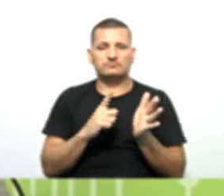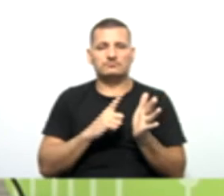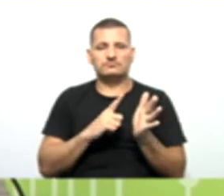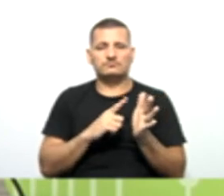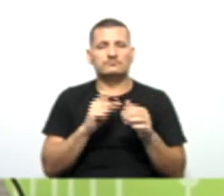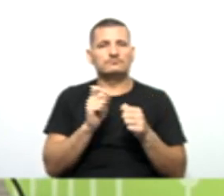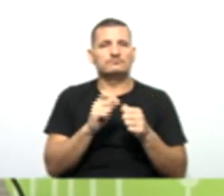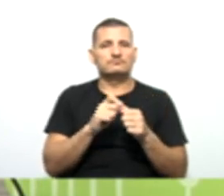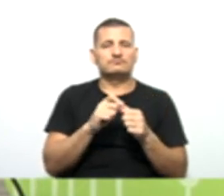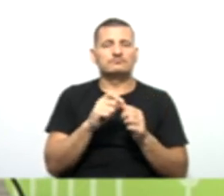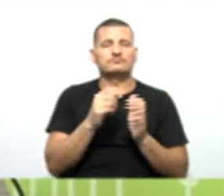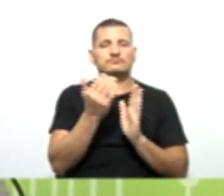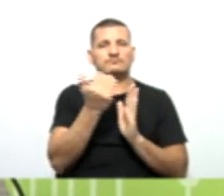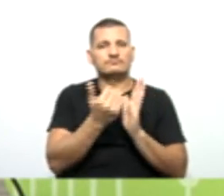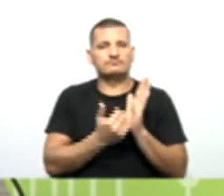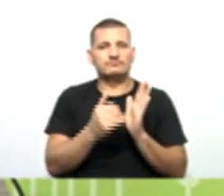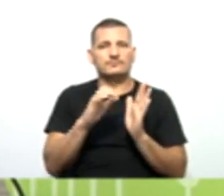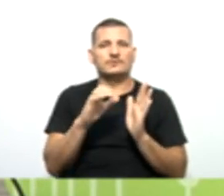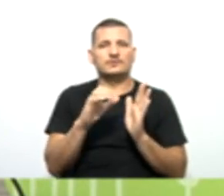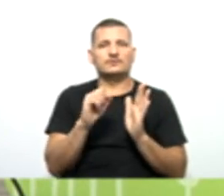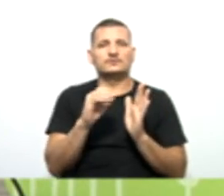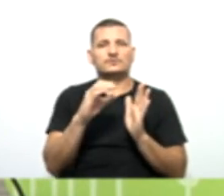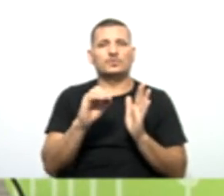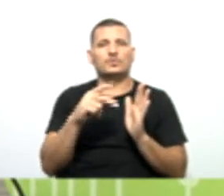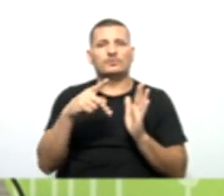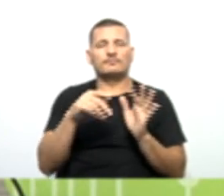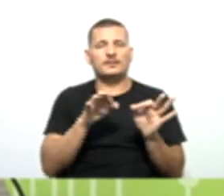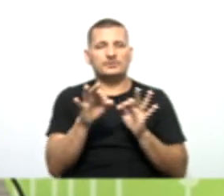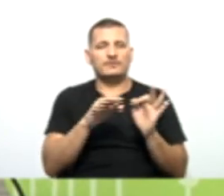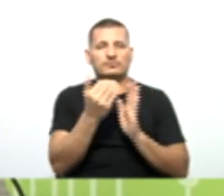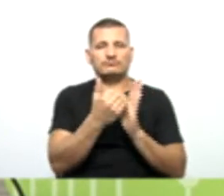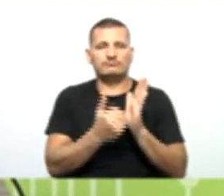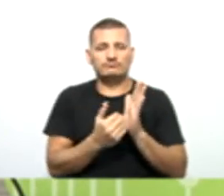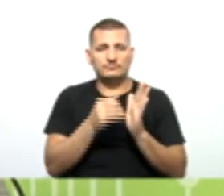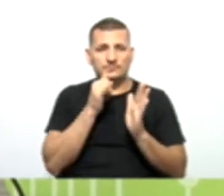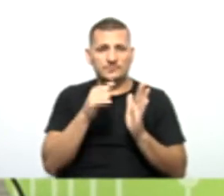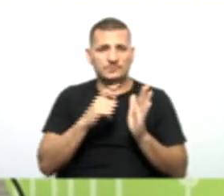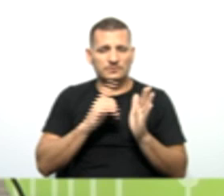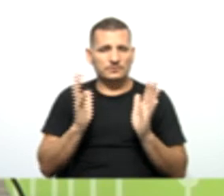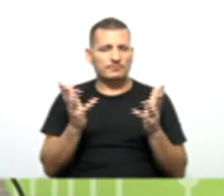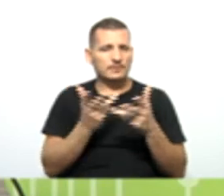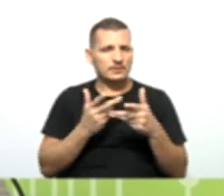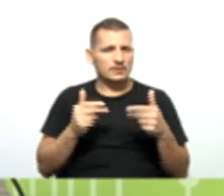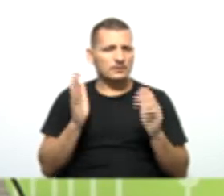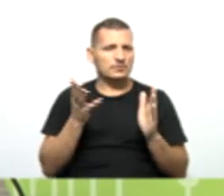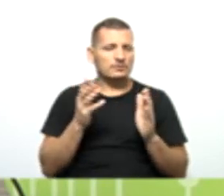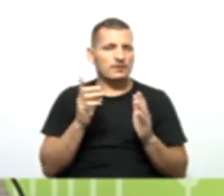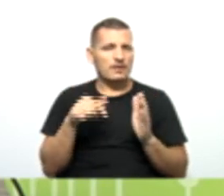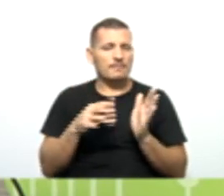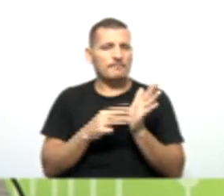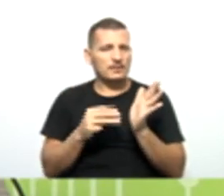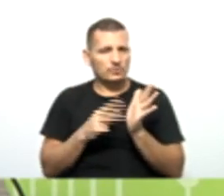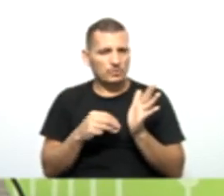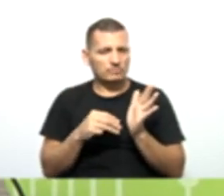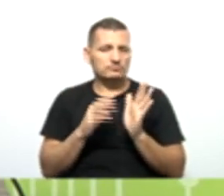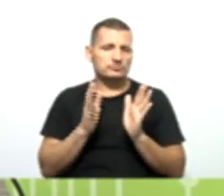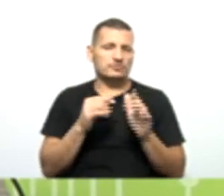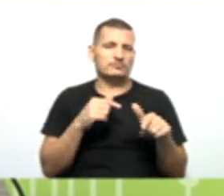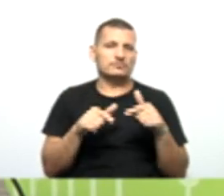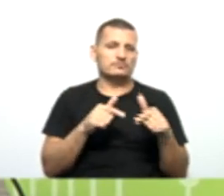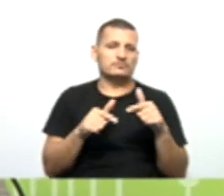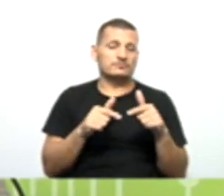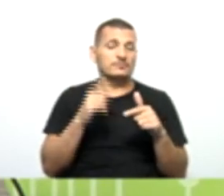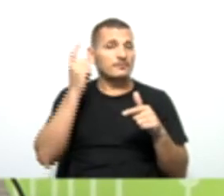fazer escopo, né? Quem tem essa habilidade, essa naturalidade de ser metódico já trabalha com isso na